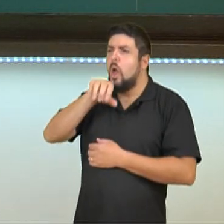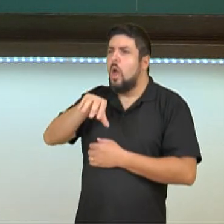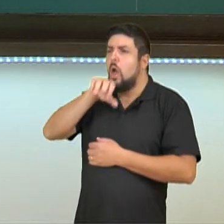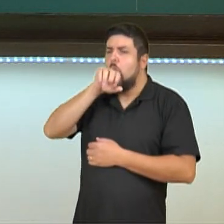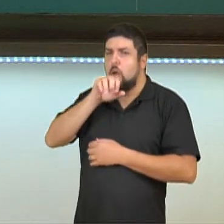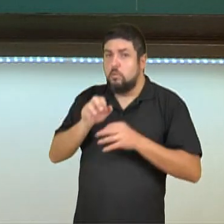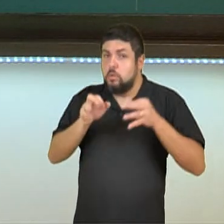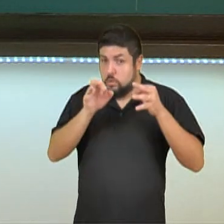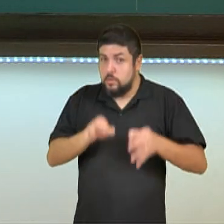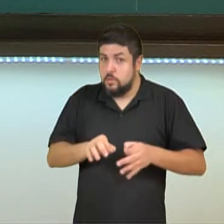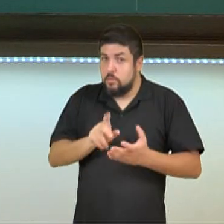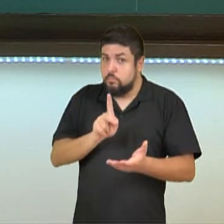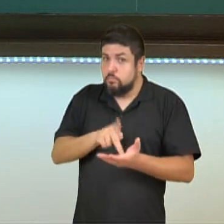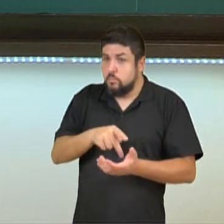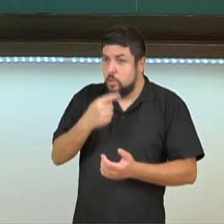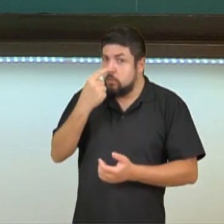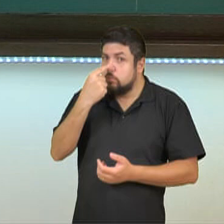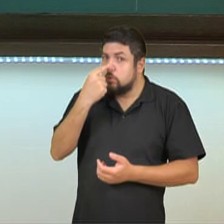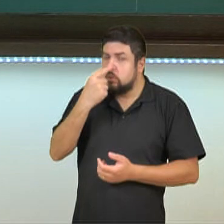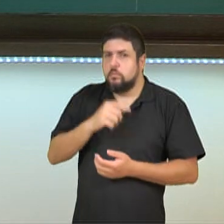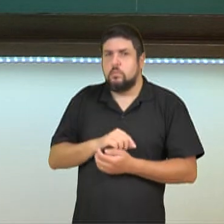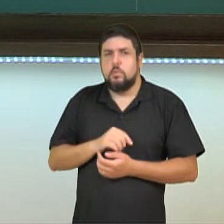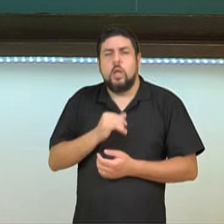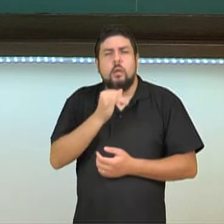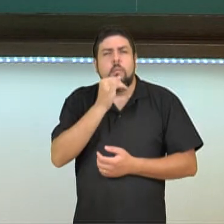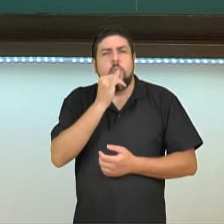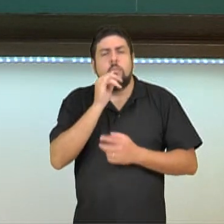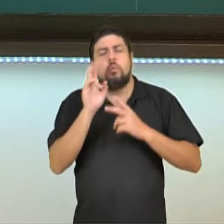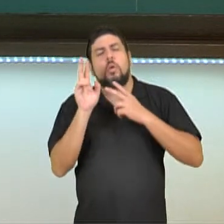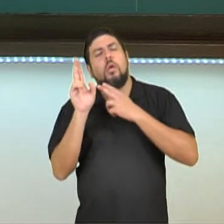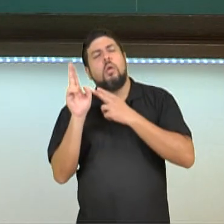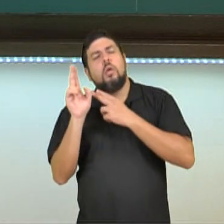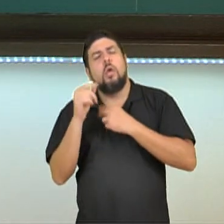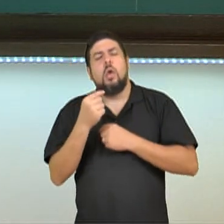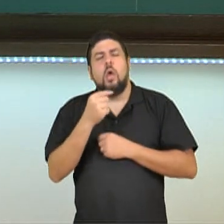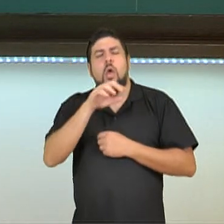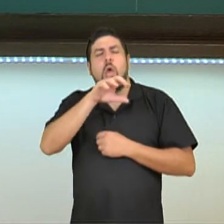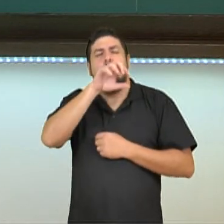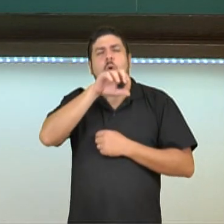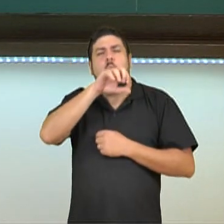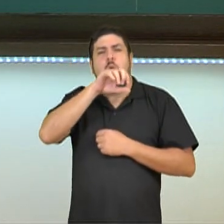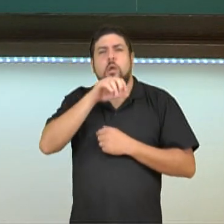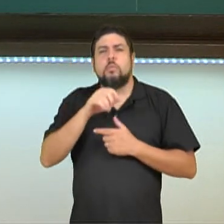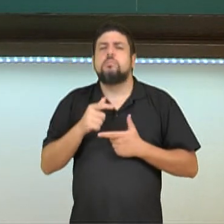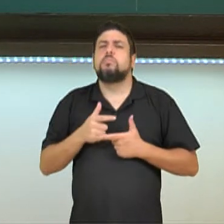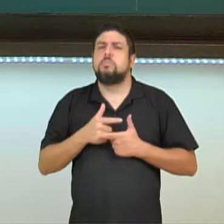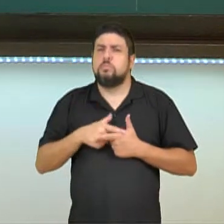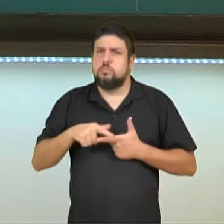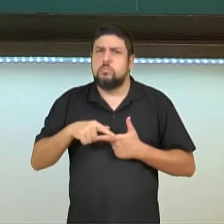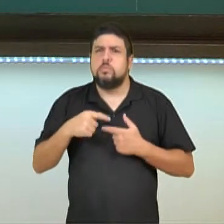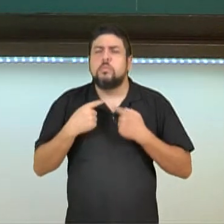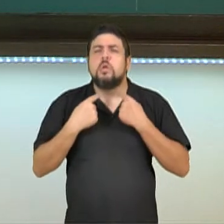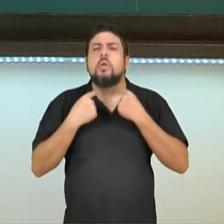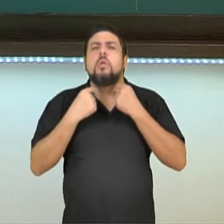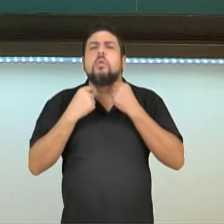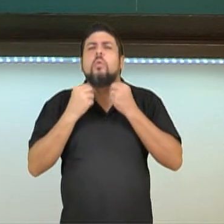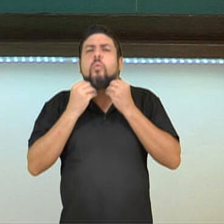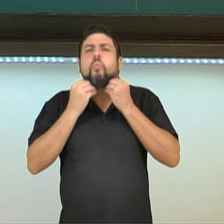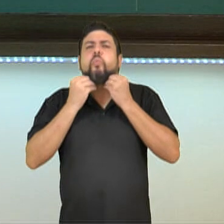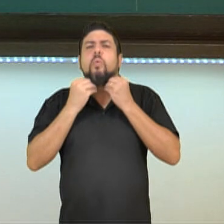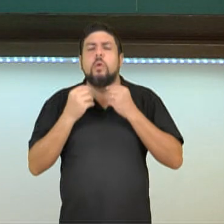pelo nariz, quem dorme respirando pela boca tem muito mais problema nas amígdalas, costuma ter,